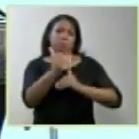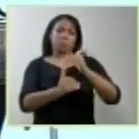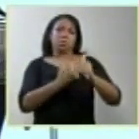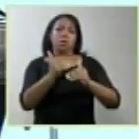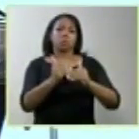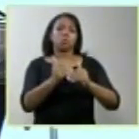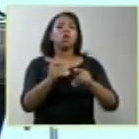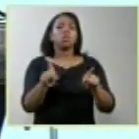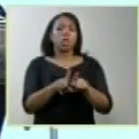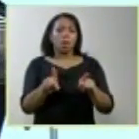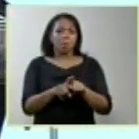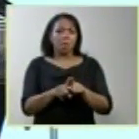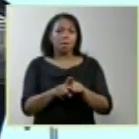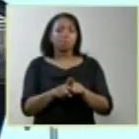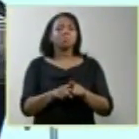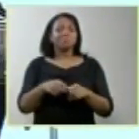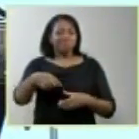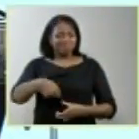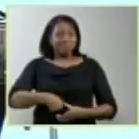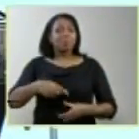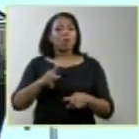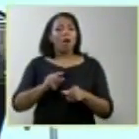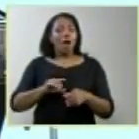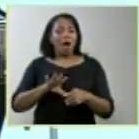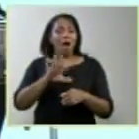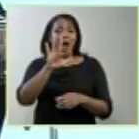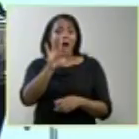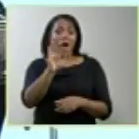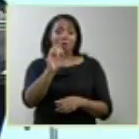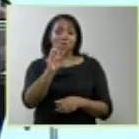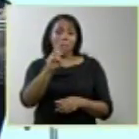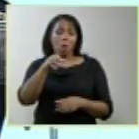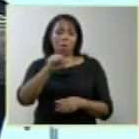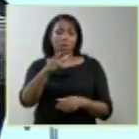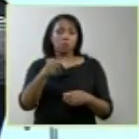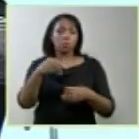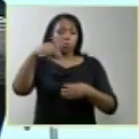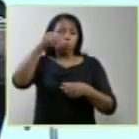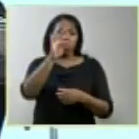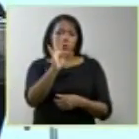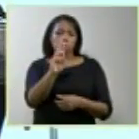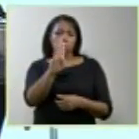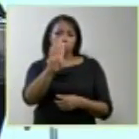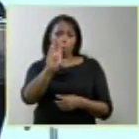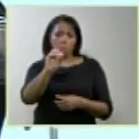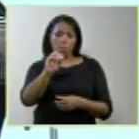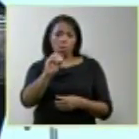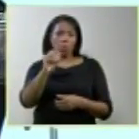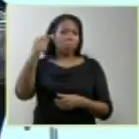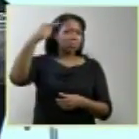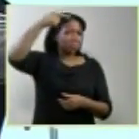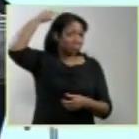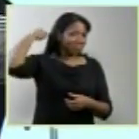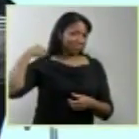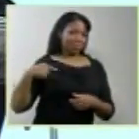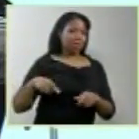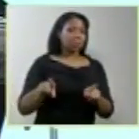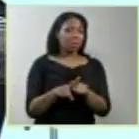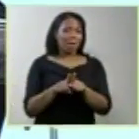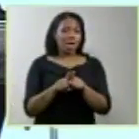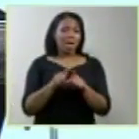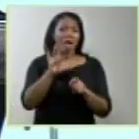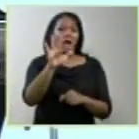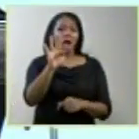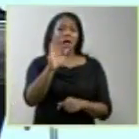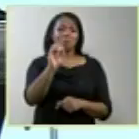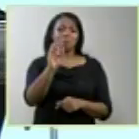processo embriológico fundamental que leva à formação do tubo neural. Esse é o precursor do cérebro. Inicia-se com a formação da